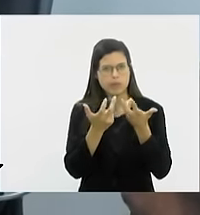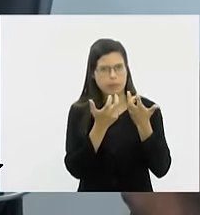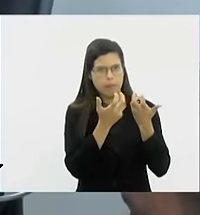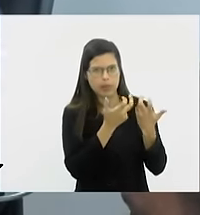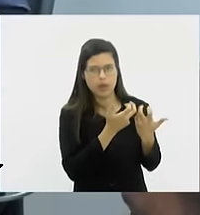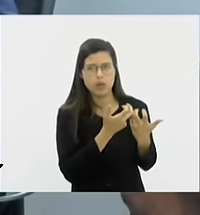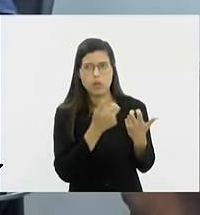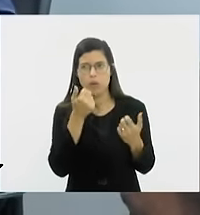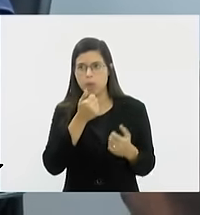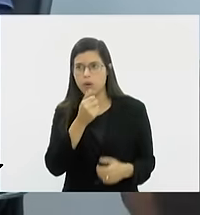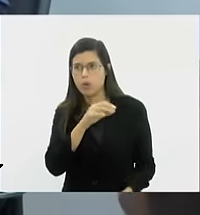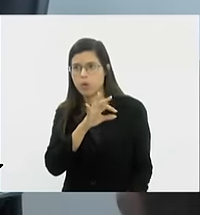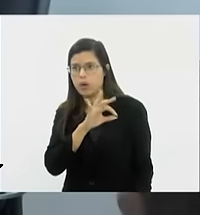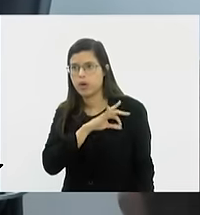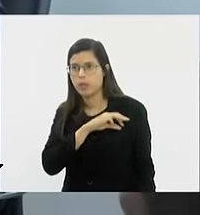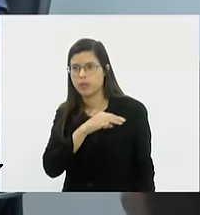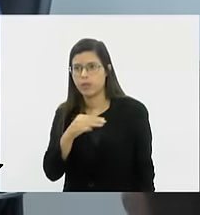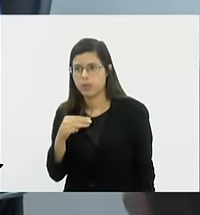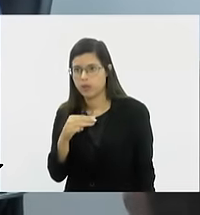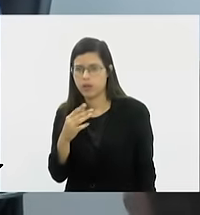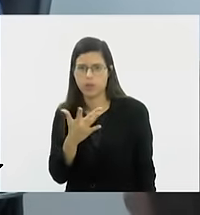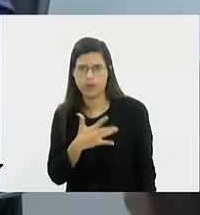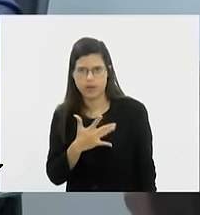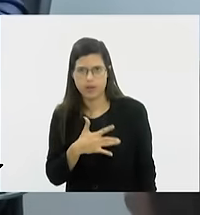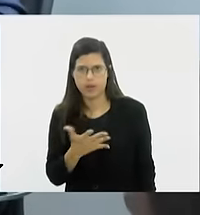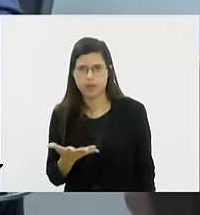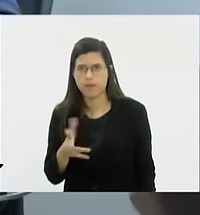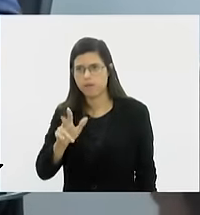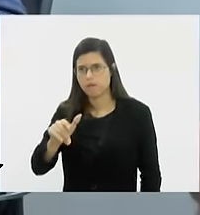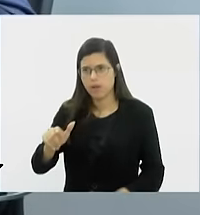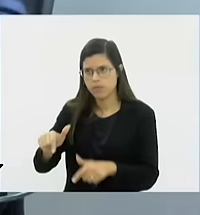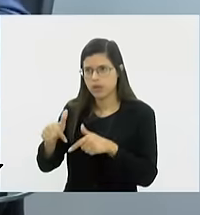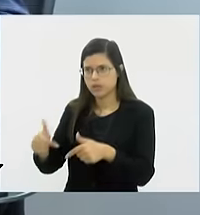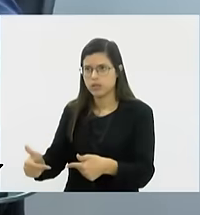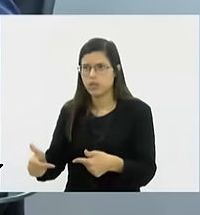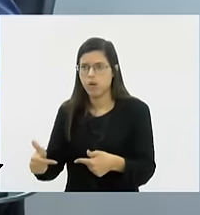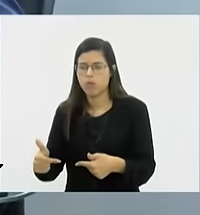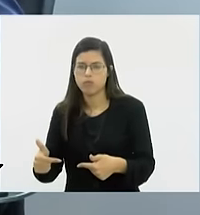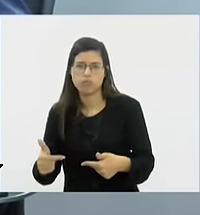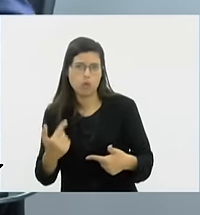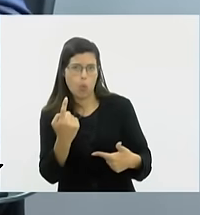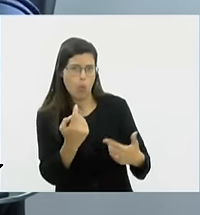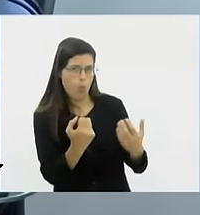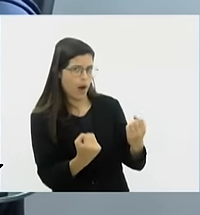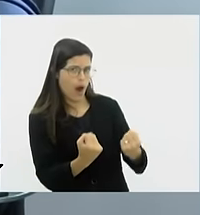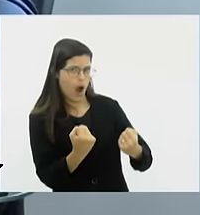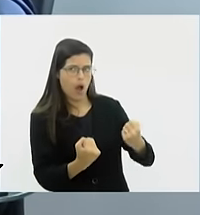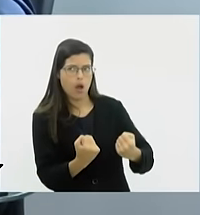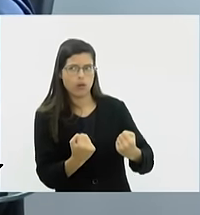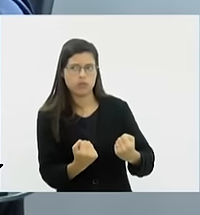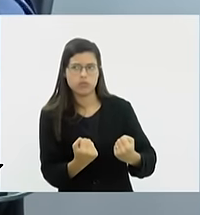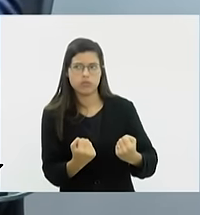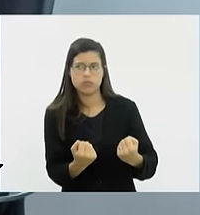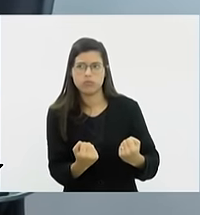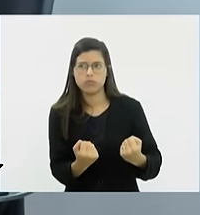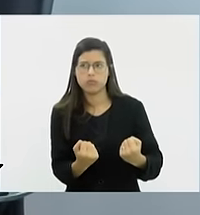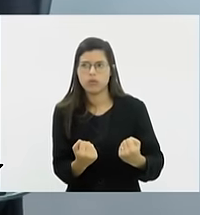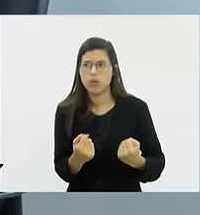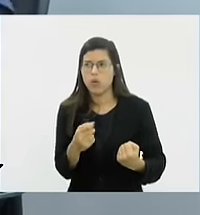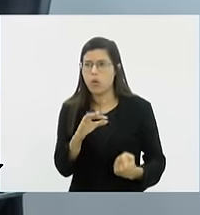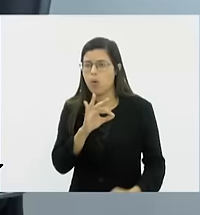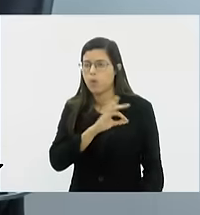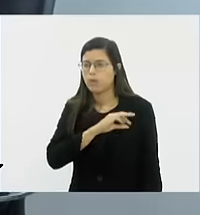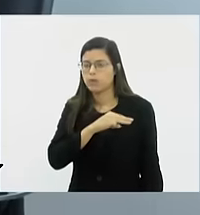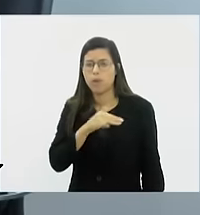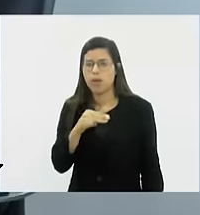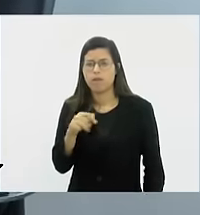que a polícia militar, coitado, vai para a operação e fica lá uma viatura baseada dentro da operação, o policial militar não faz nada,